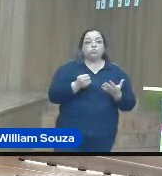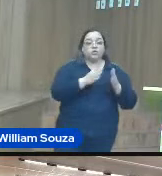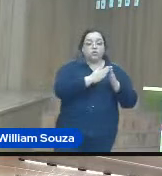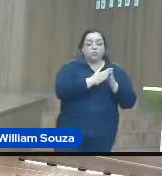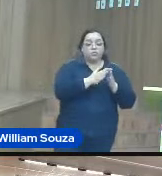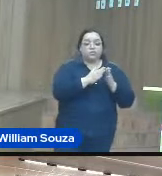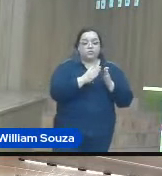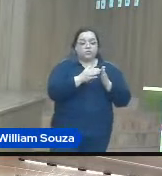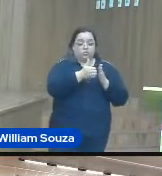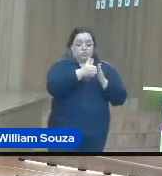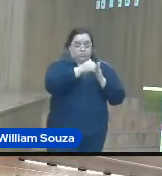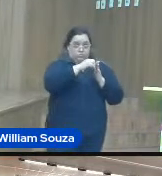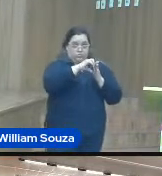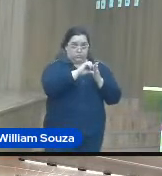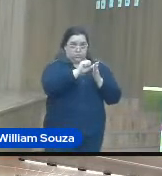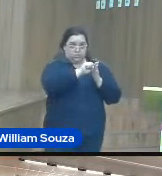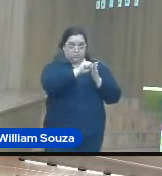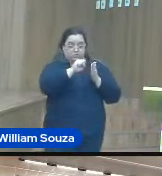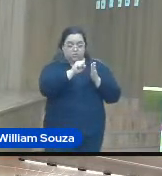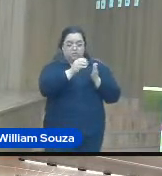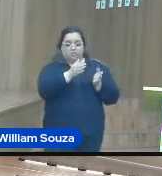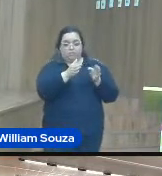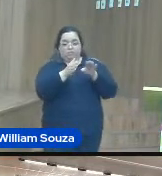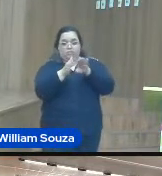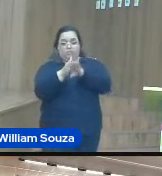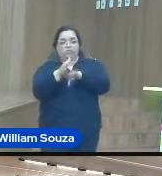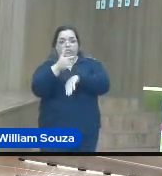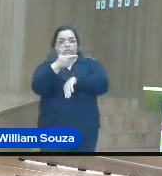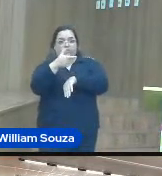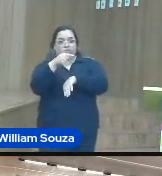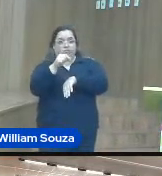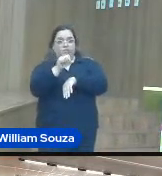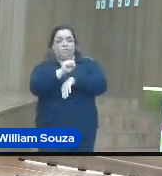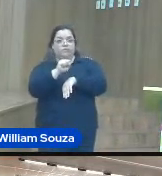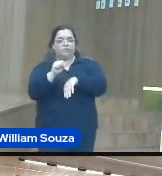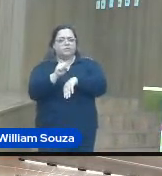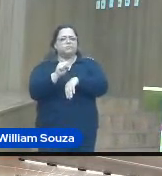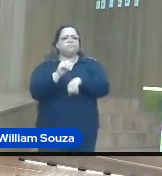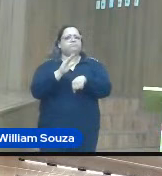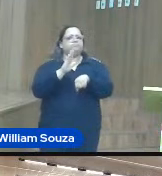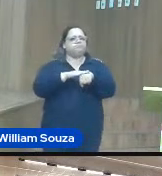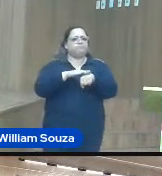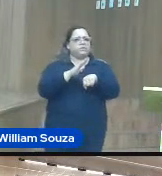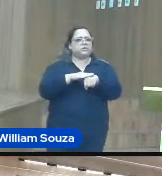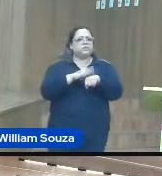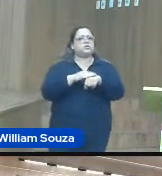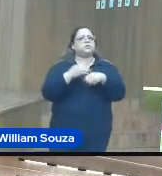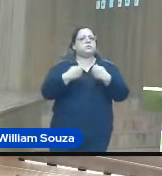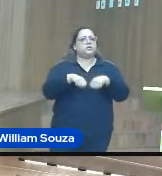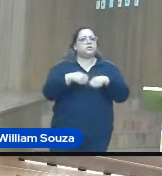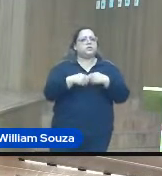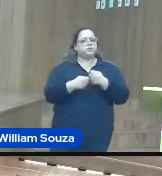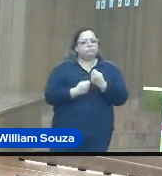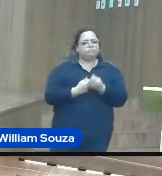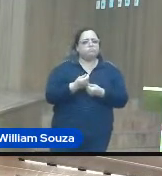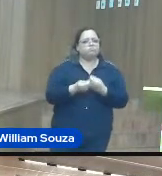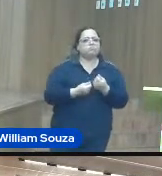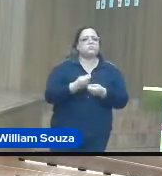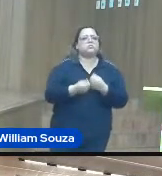XX. E isso foi um momento de profundo investimento em matemática e seu